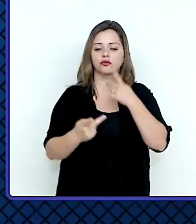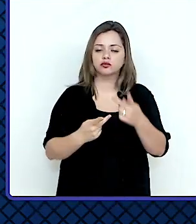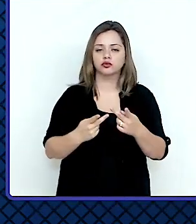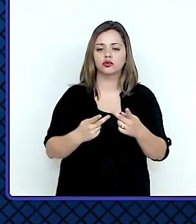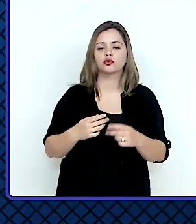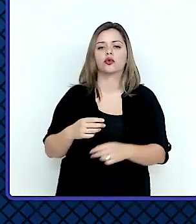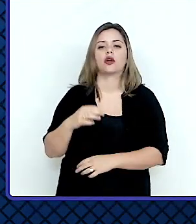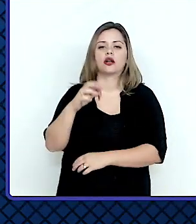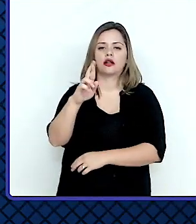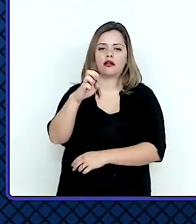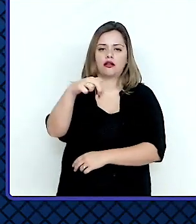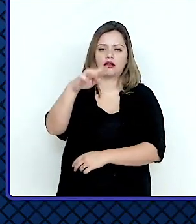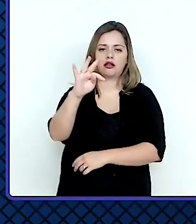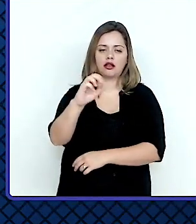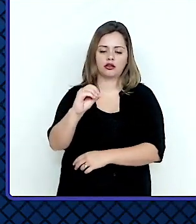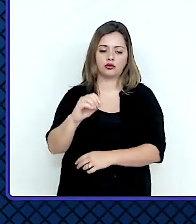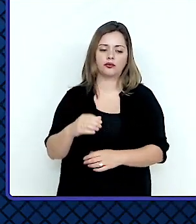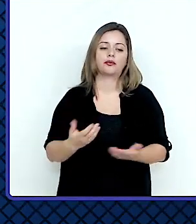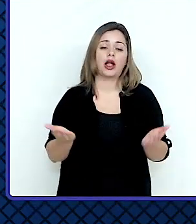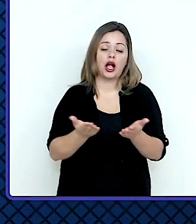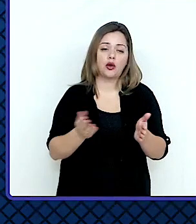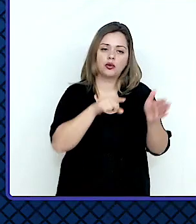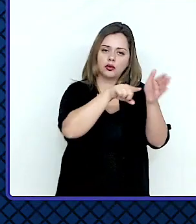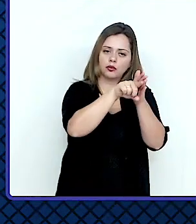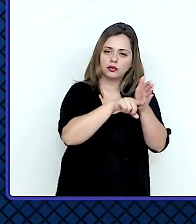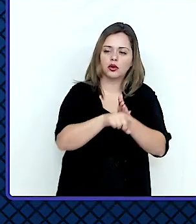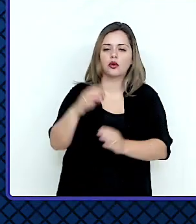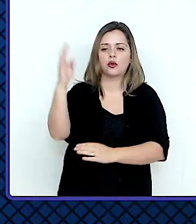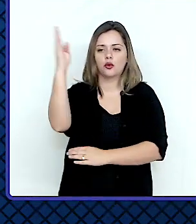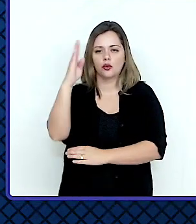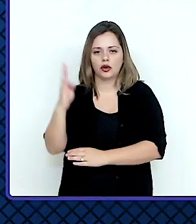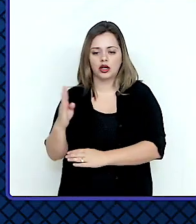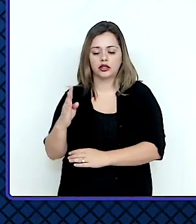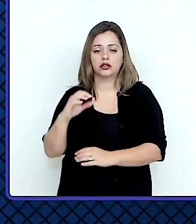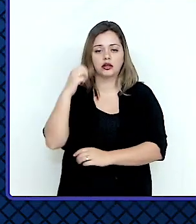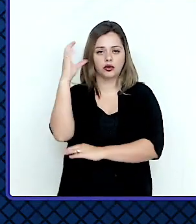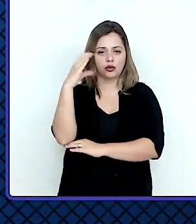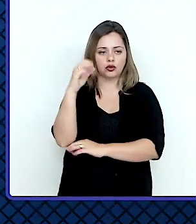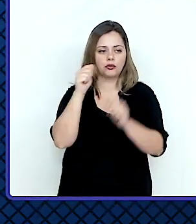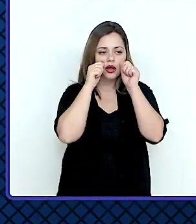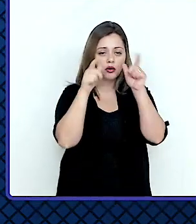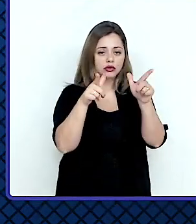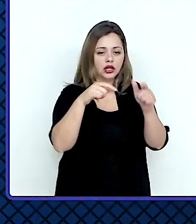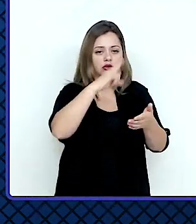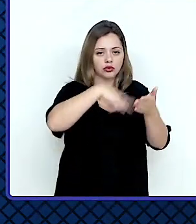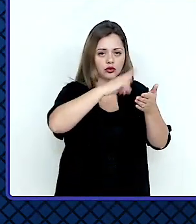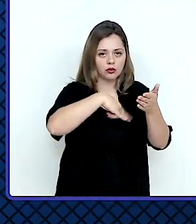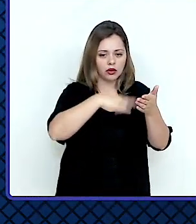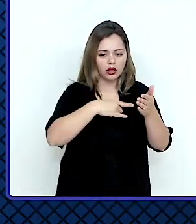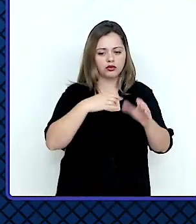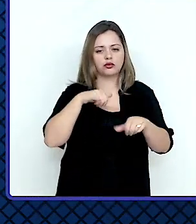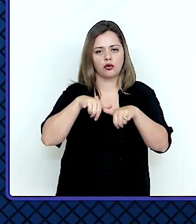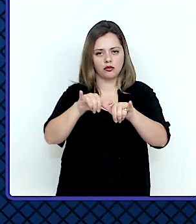Renato. Recentemente, Brasil e Colômbia acordaram o reconhecimento de documentos comerciais